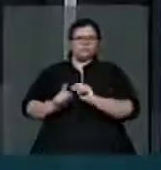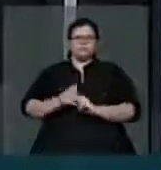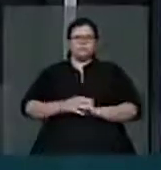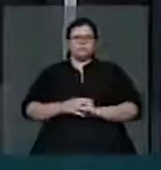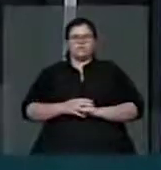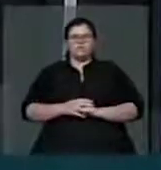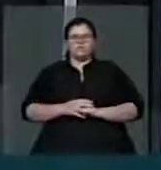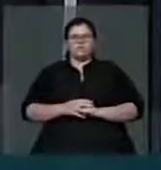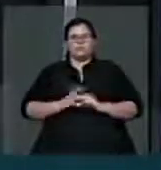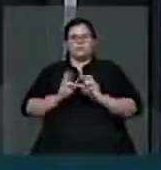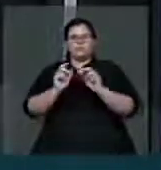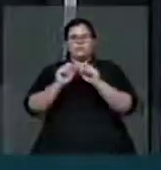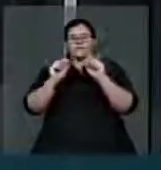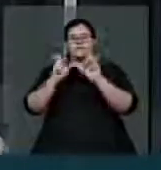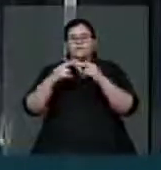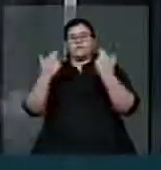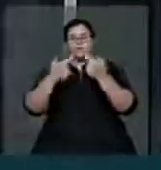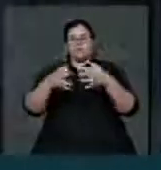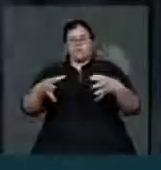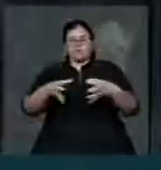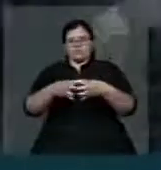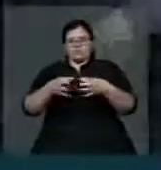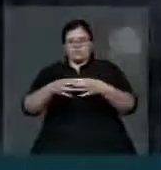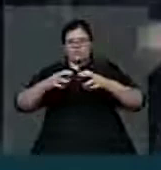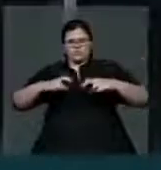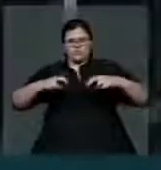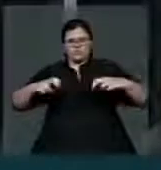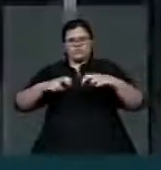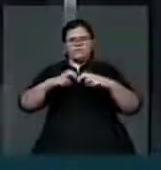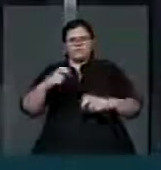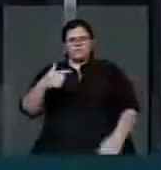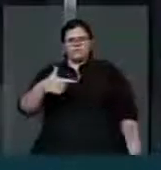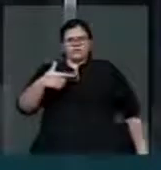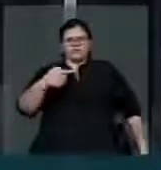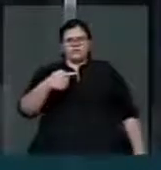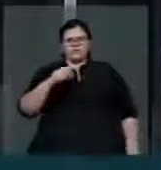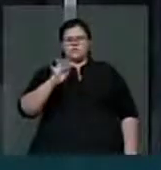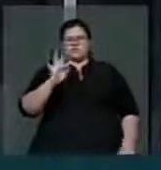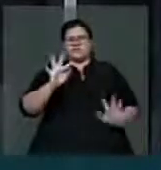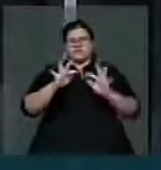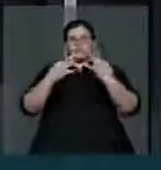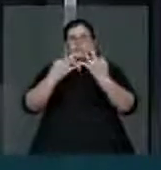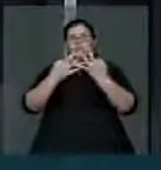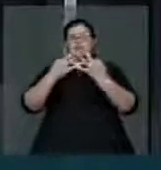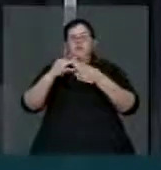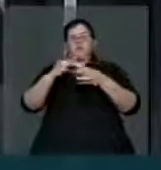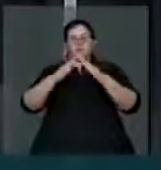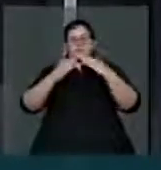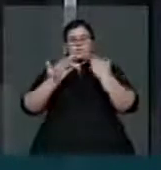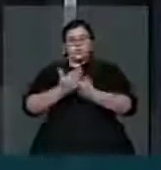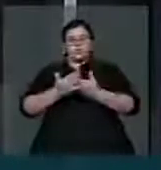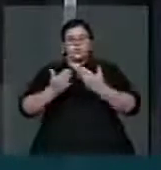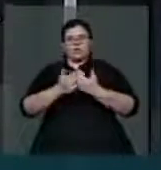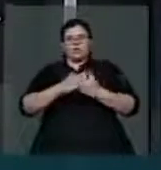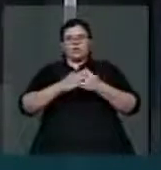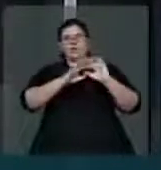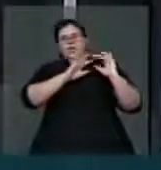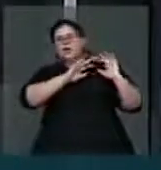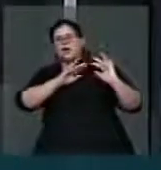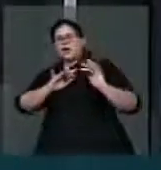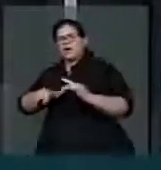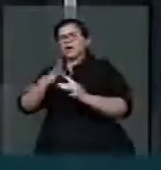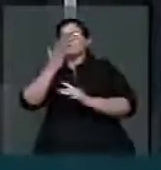em suas roças. Eles se reuniam na escola e o chamado era um foguete. Eles acorreram como se fosse para uma